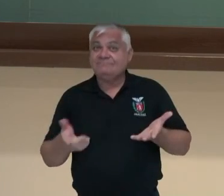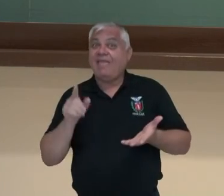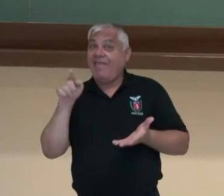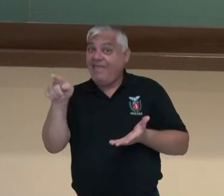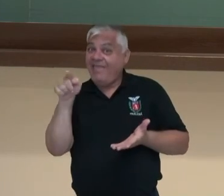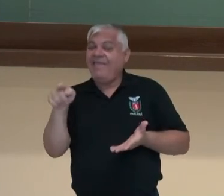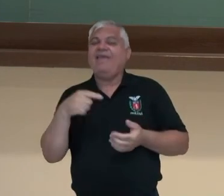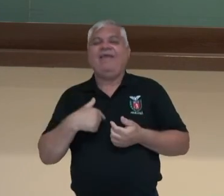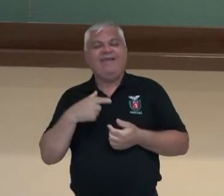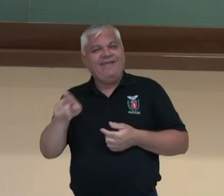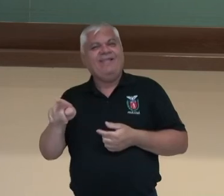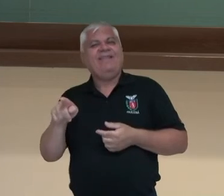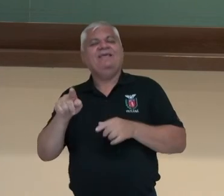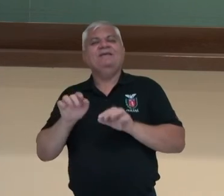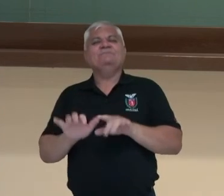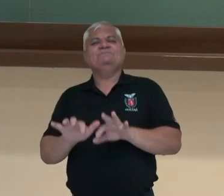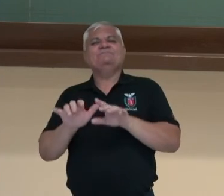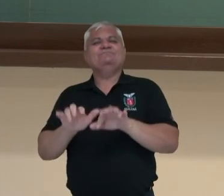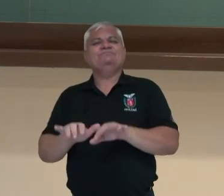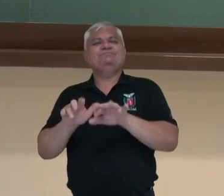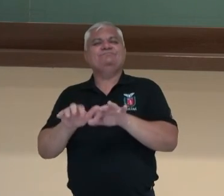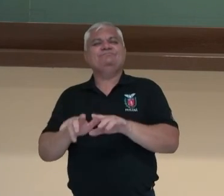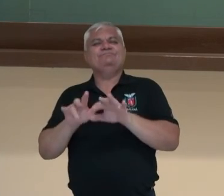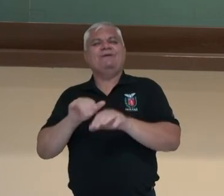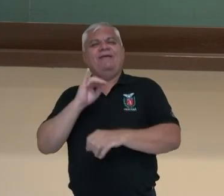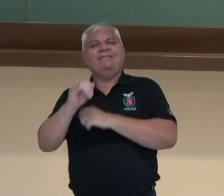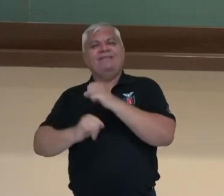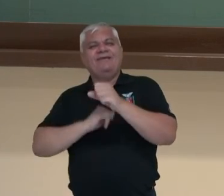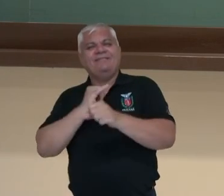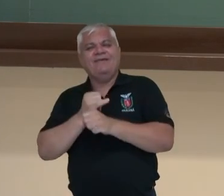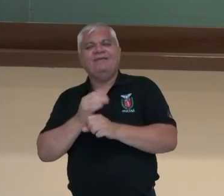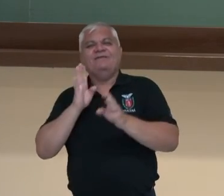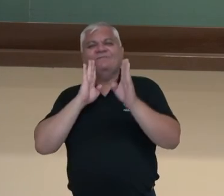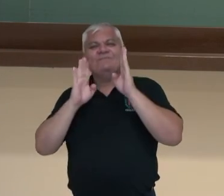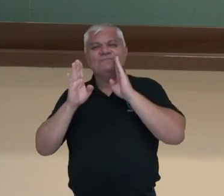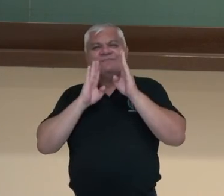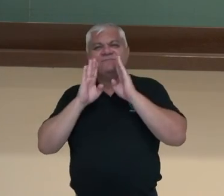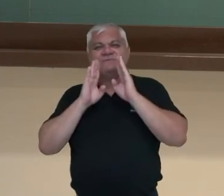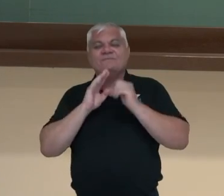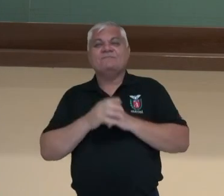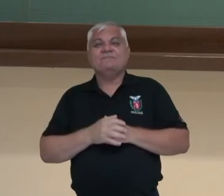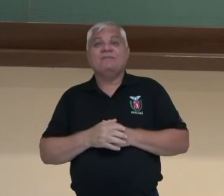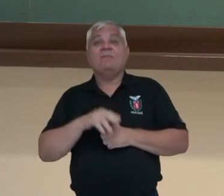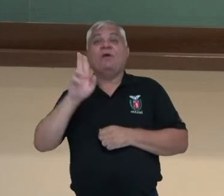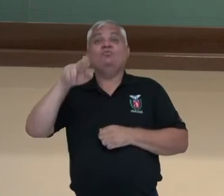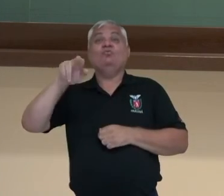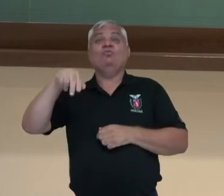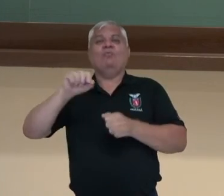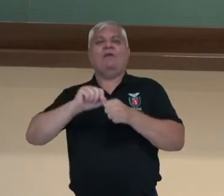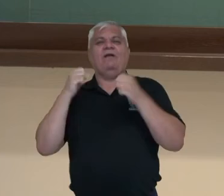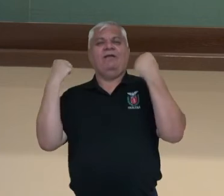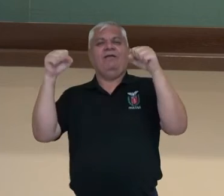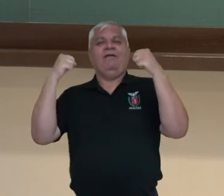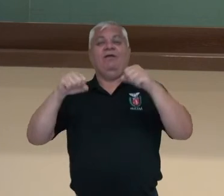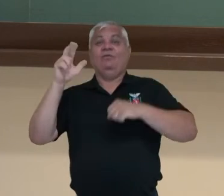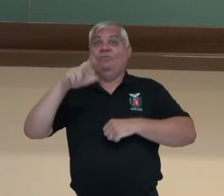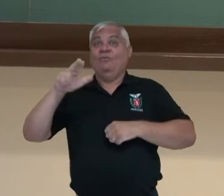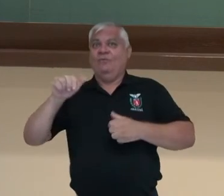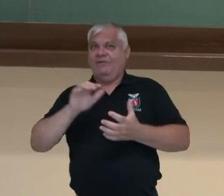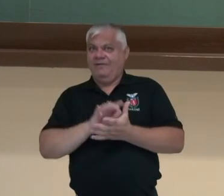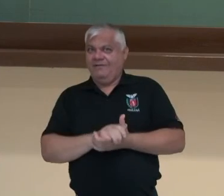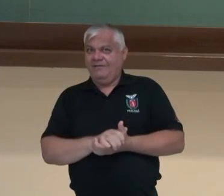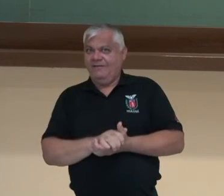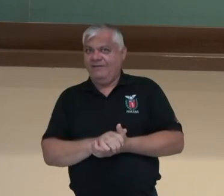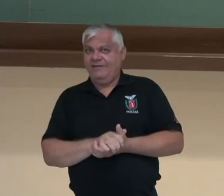tá lá, esse é aquela pessoa que fica lá, comentando, comenta, mas não começa fazendo nunca atividade física, né?